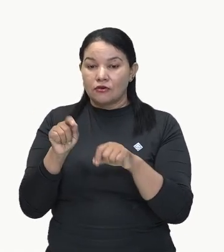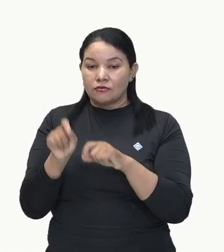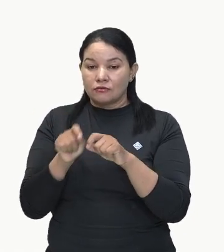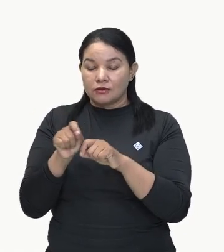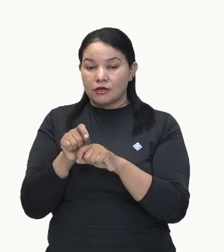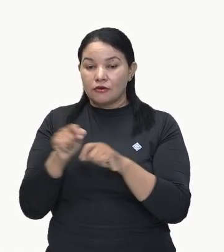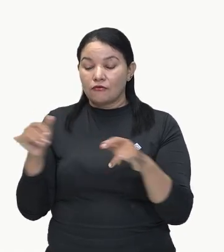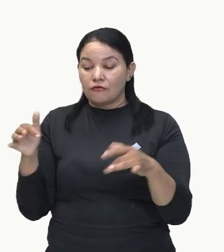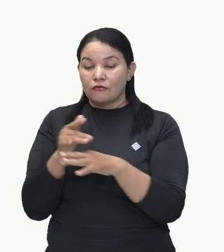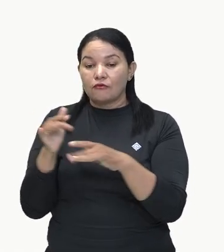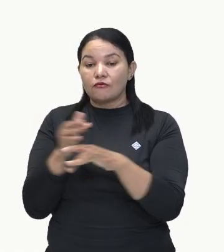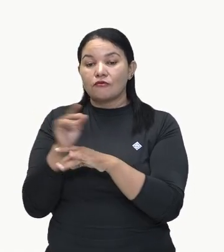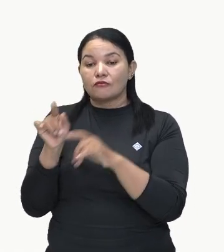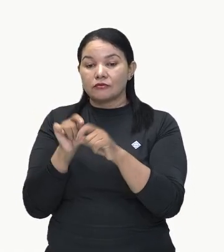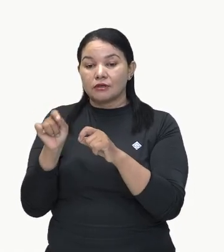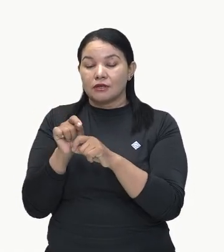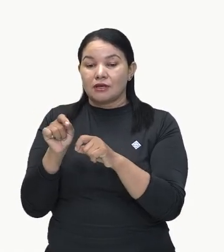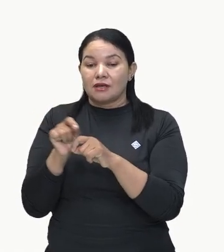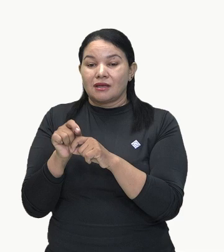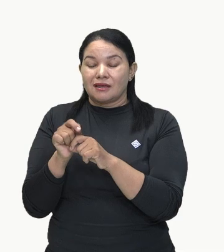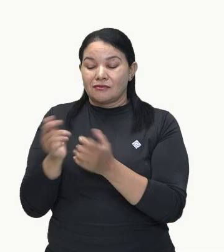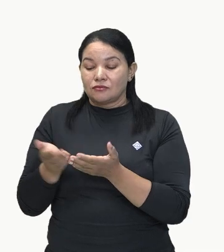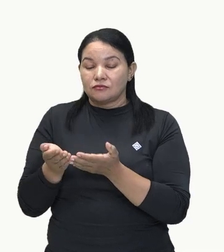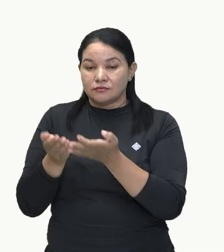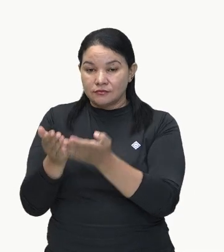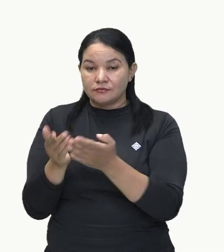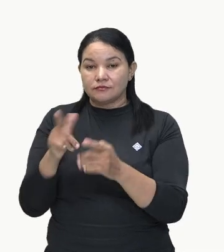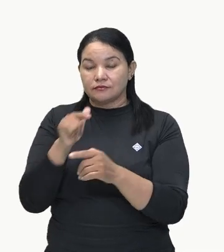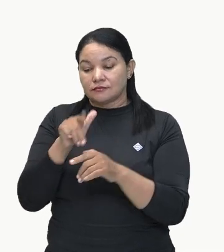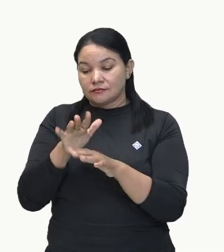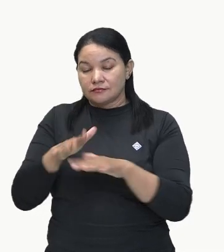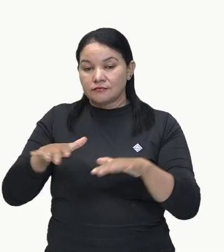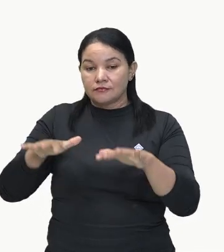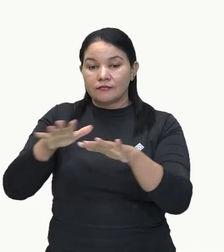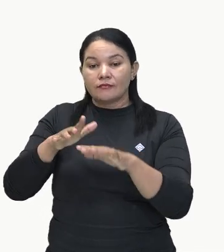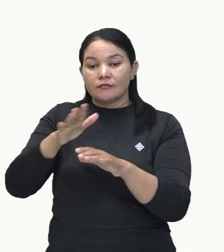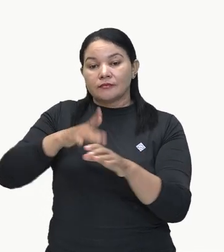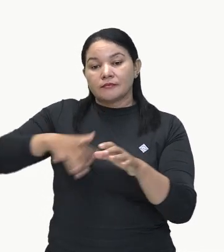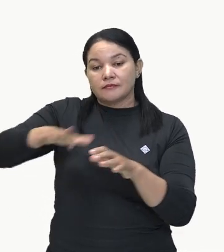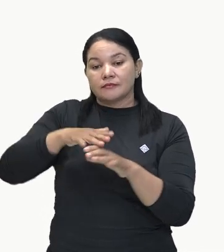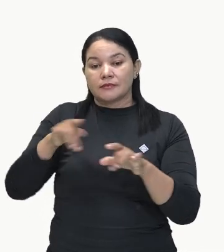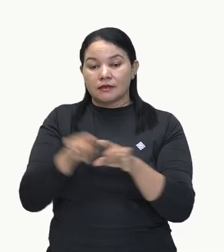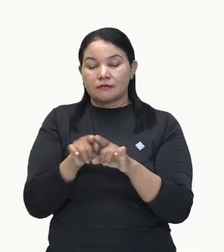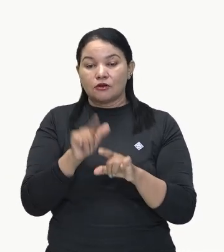fluxo marítimo São Lourenço e Grandes Lagos. Eu vou ter aqui nessa região